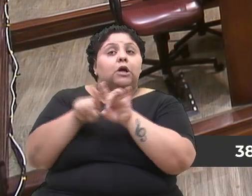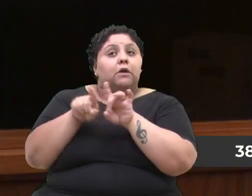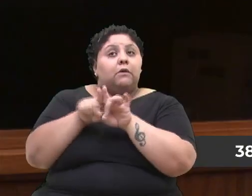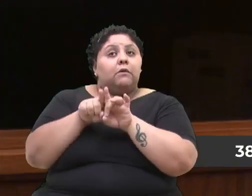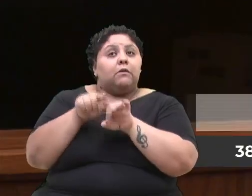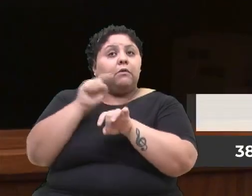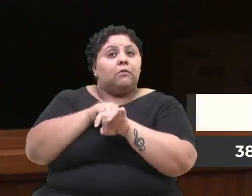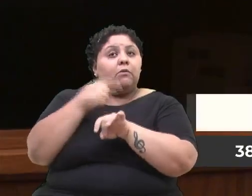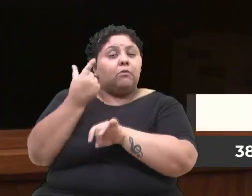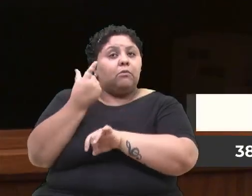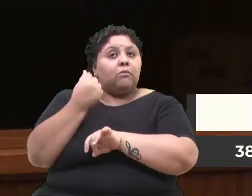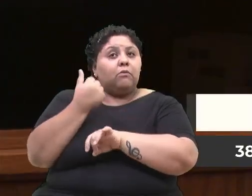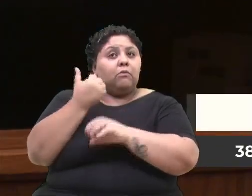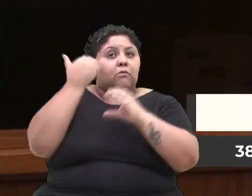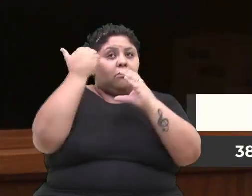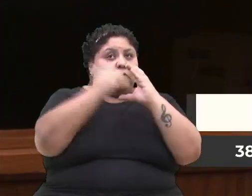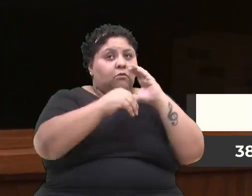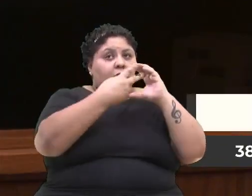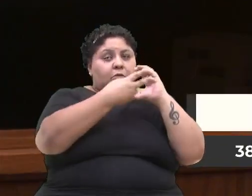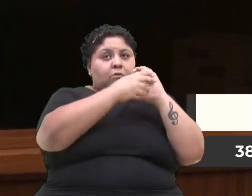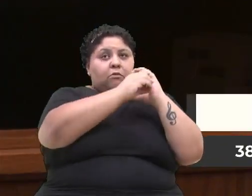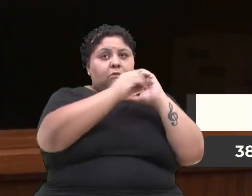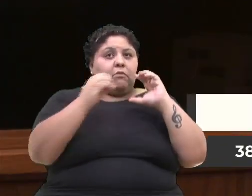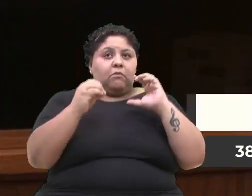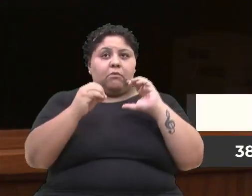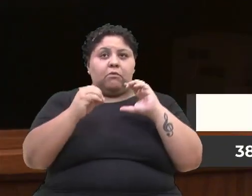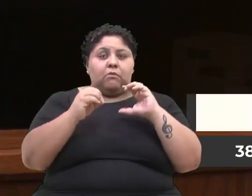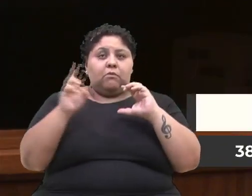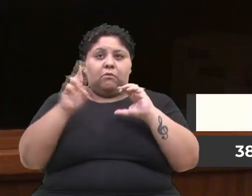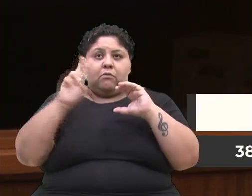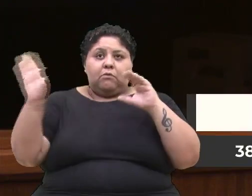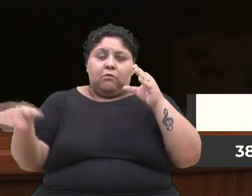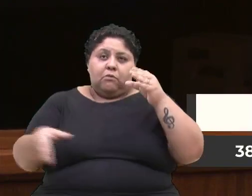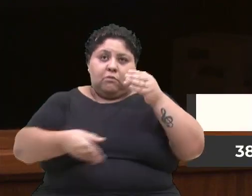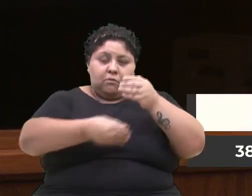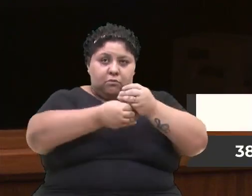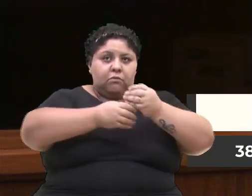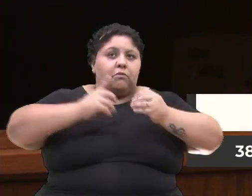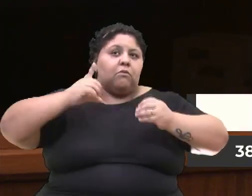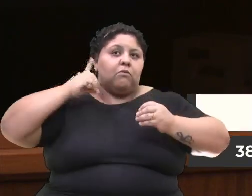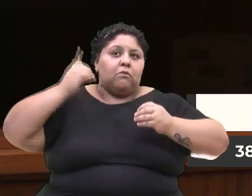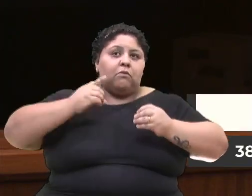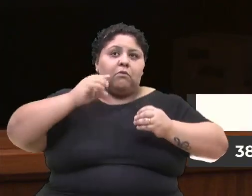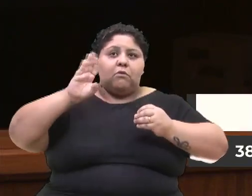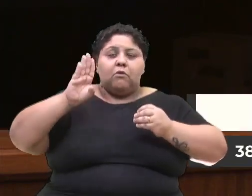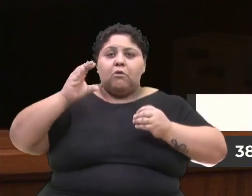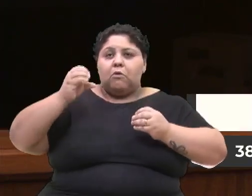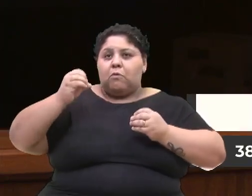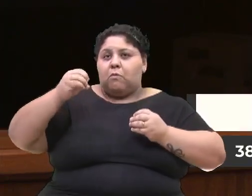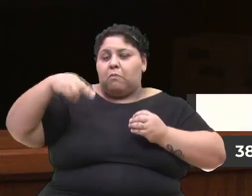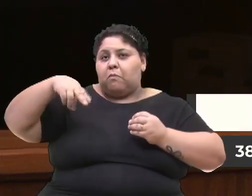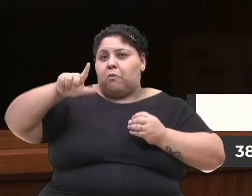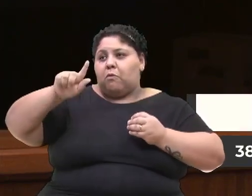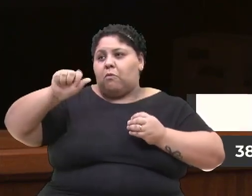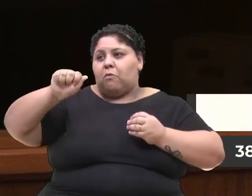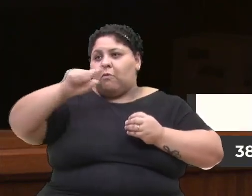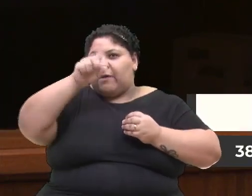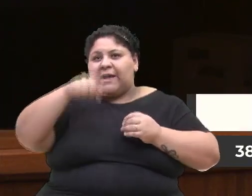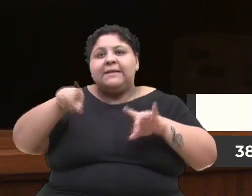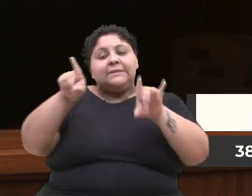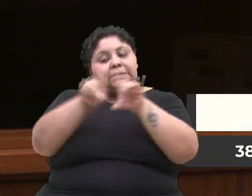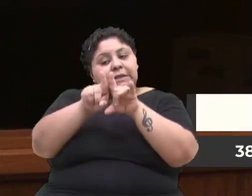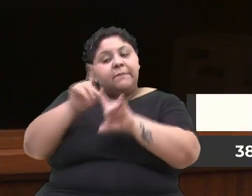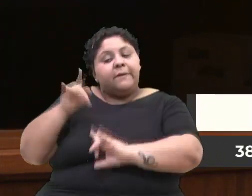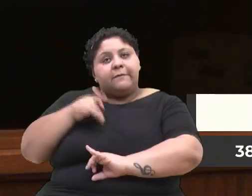tempo, destinamos 200 mil também, uma emenda do deputado federal Bom Gás, também para a saúde,